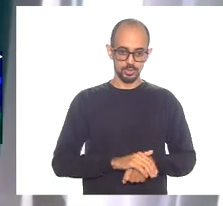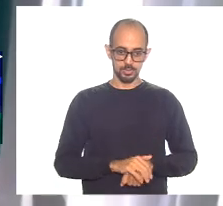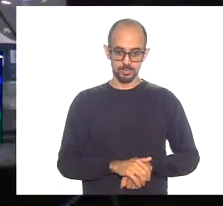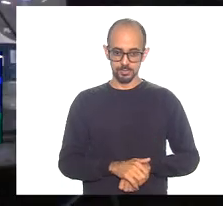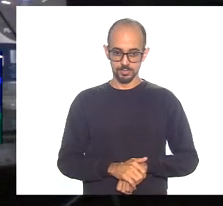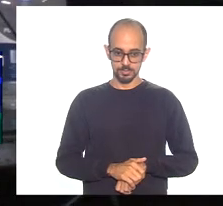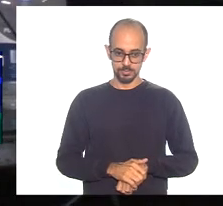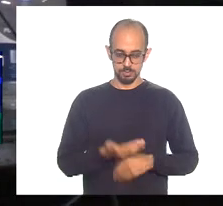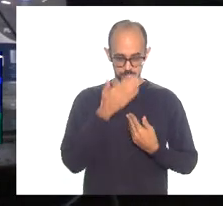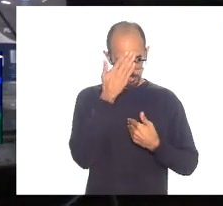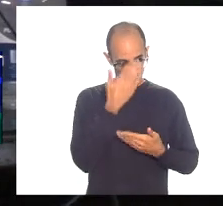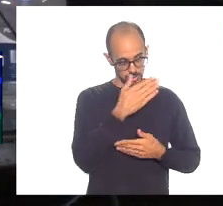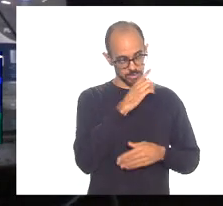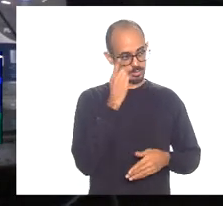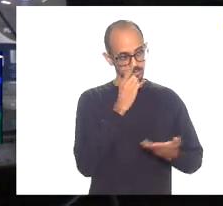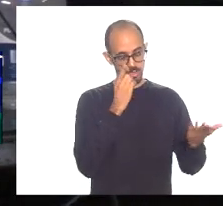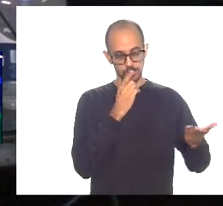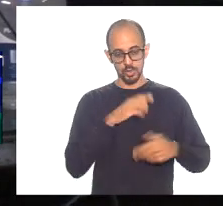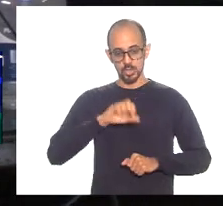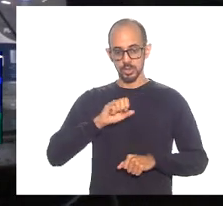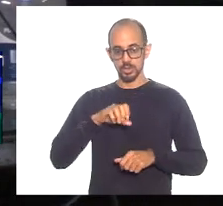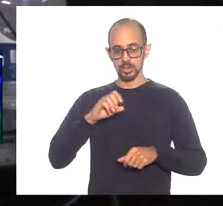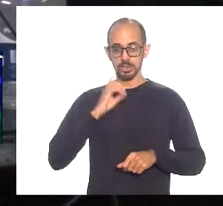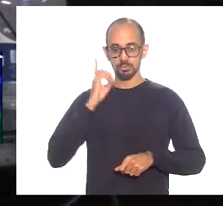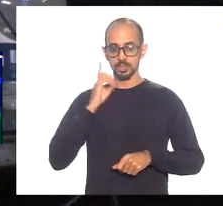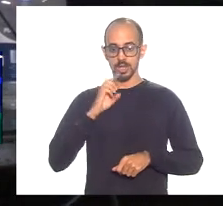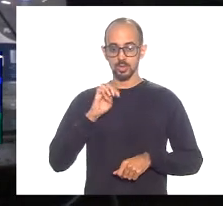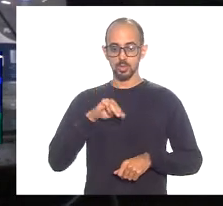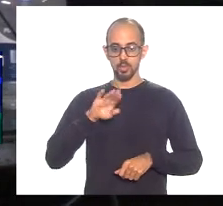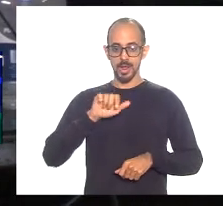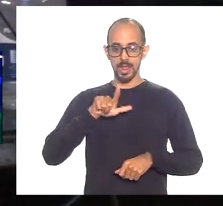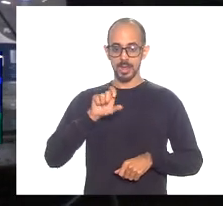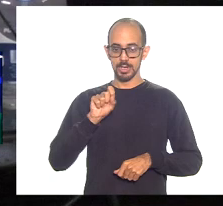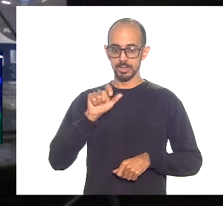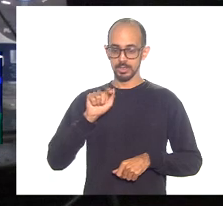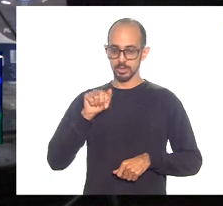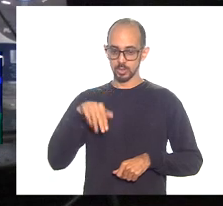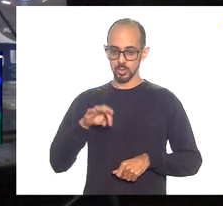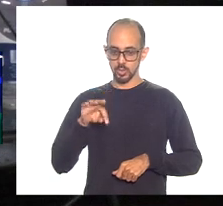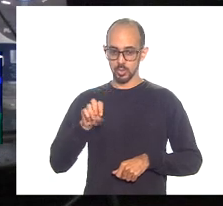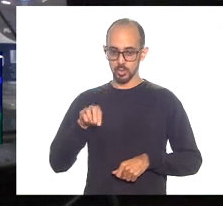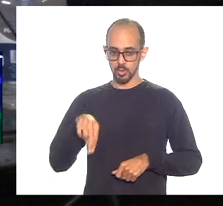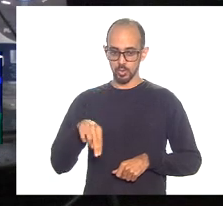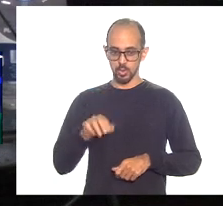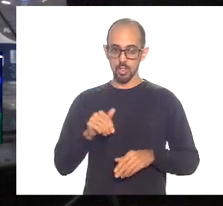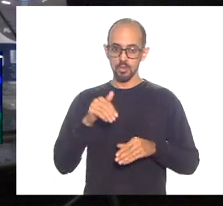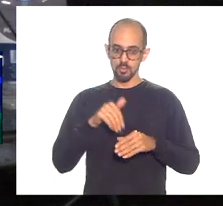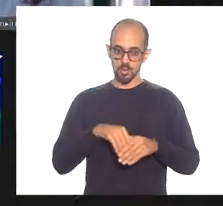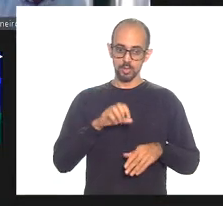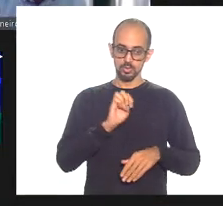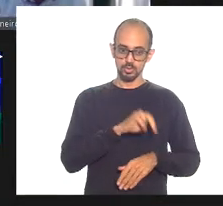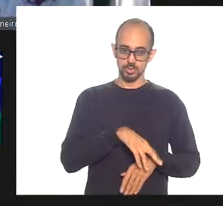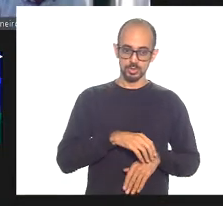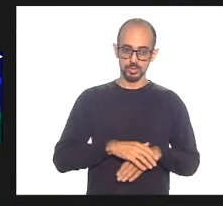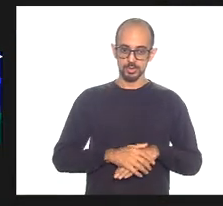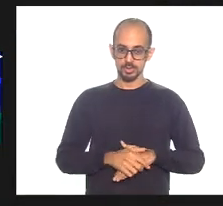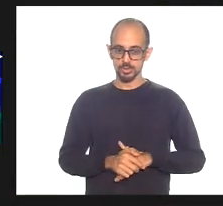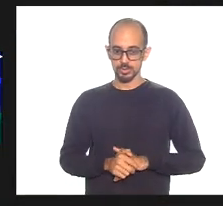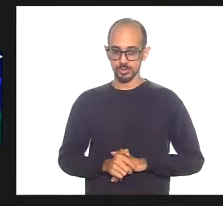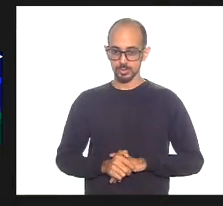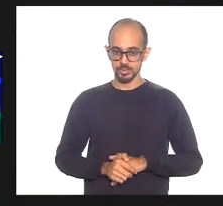obrigada Deputado Wellington José Deputado Wellington José eu vou favorável de ajo